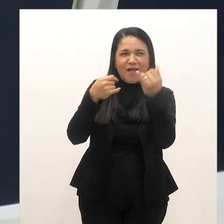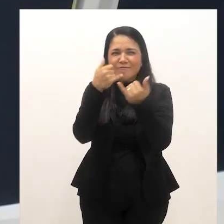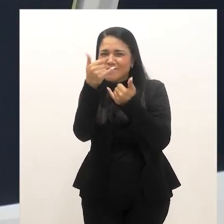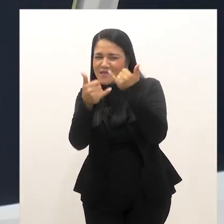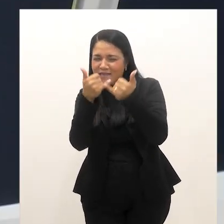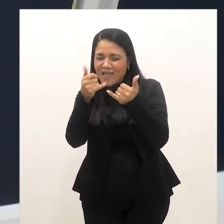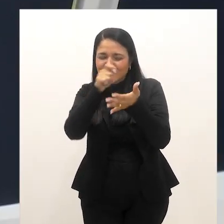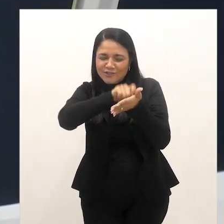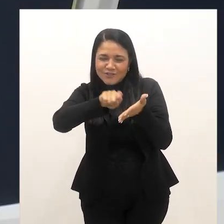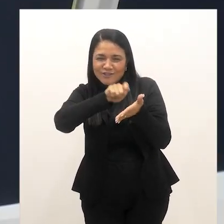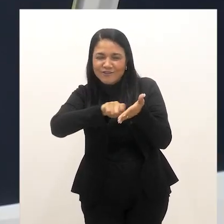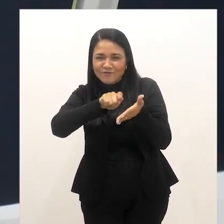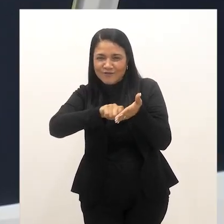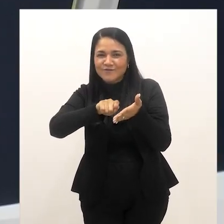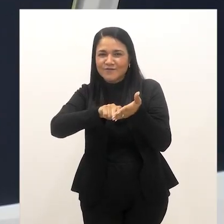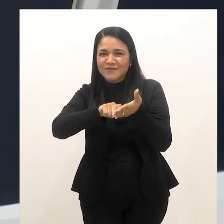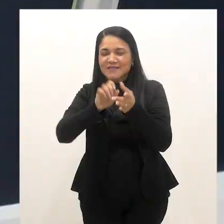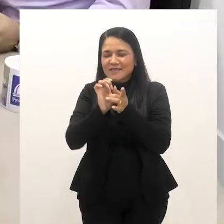coincidência.